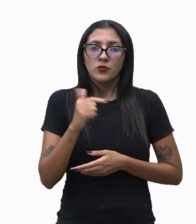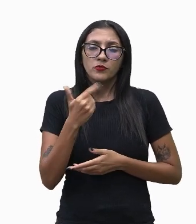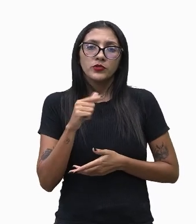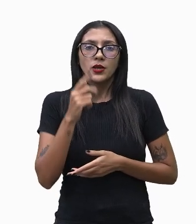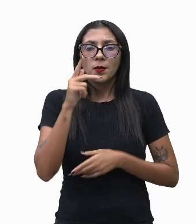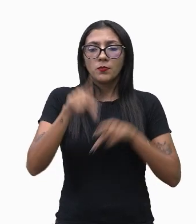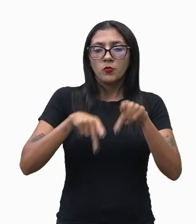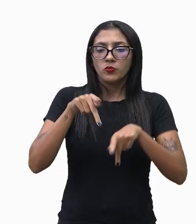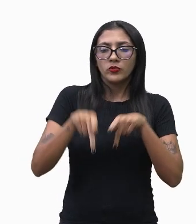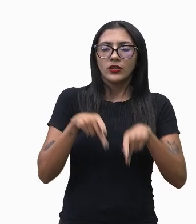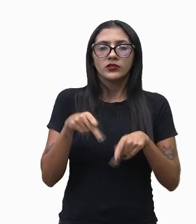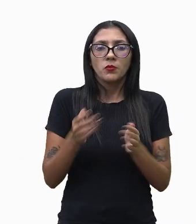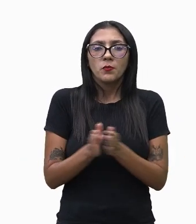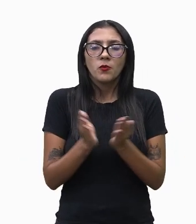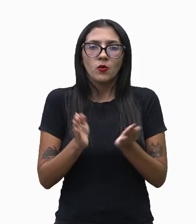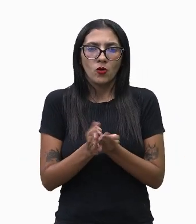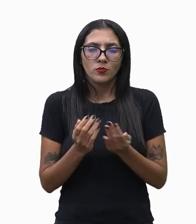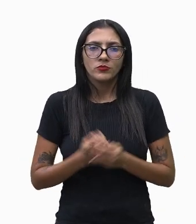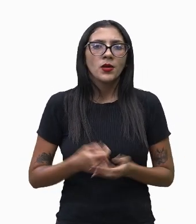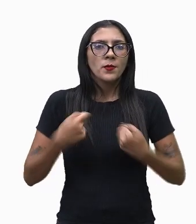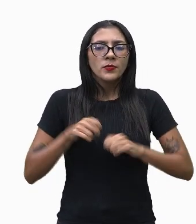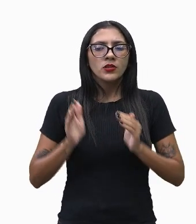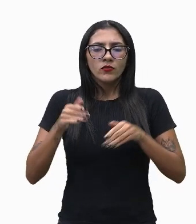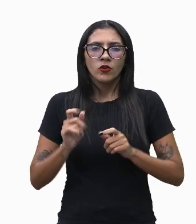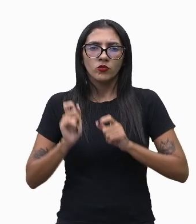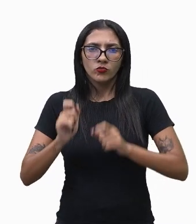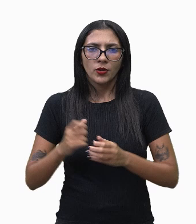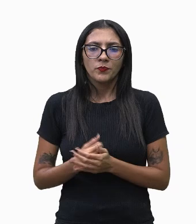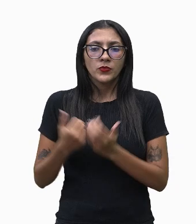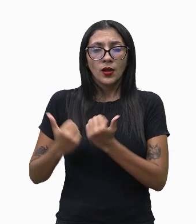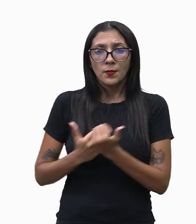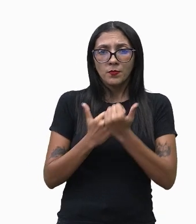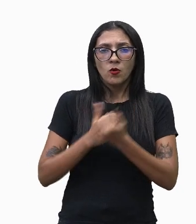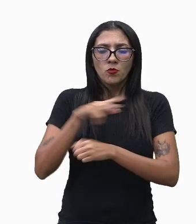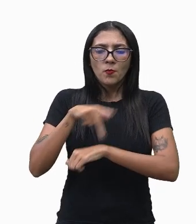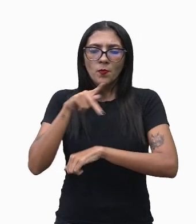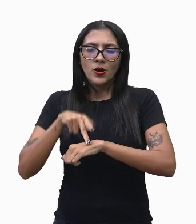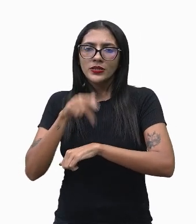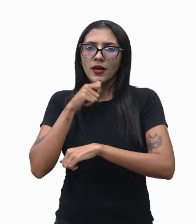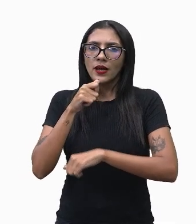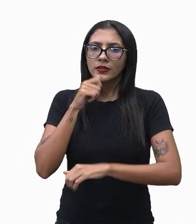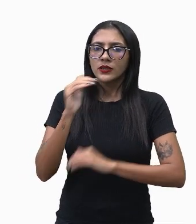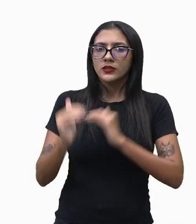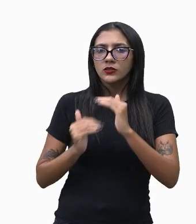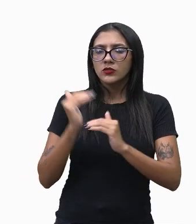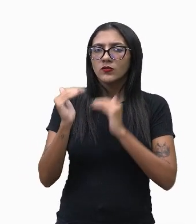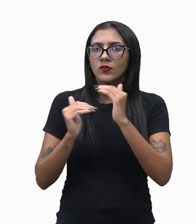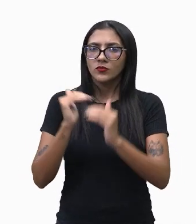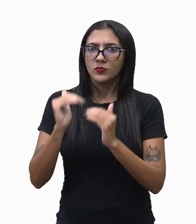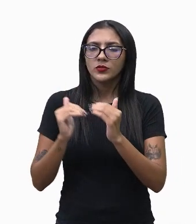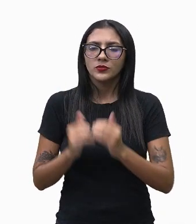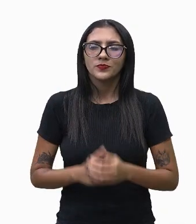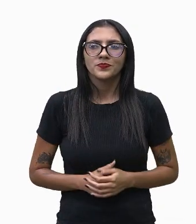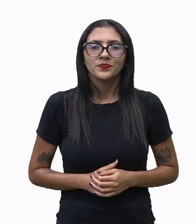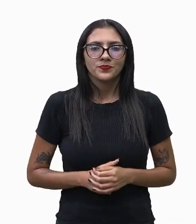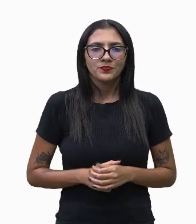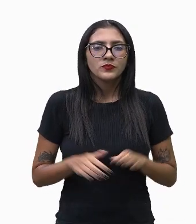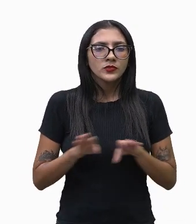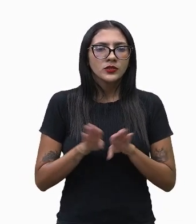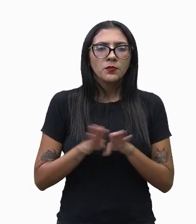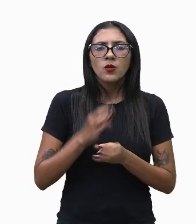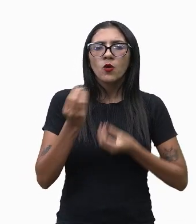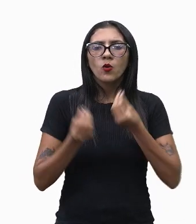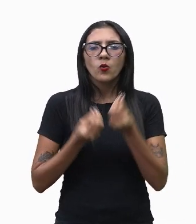em desenvolvimento, que os permitirá seguir o caminho verde para o desenvolvimento. E também como melhorar a